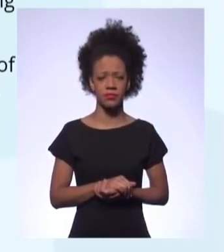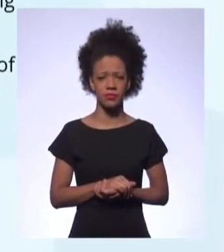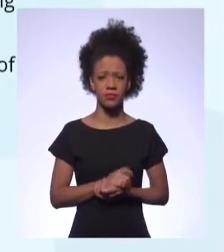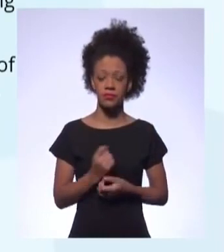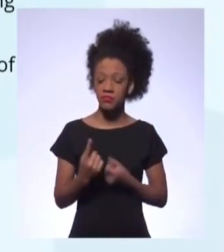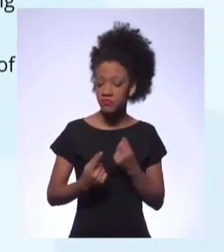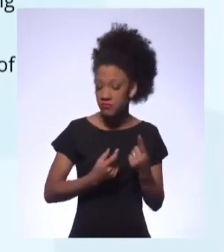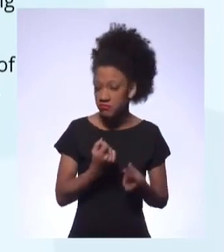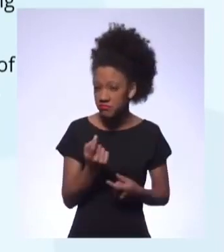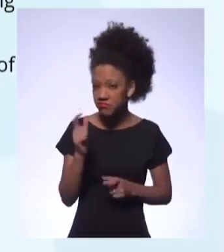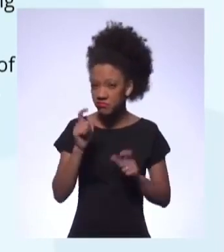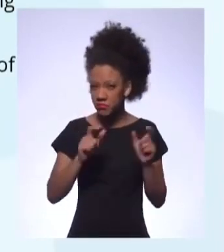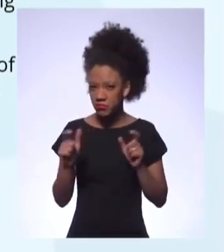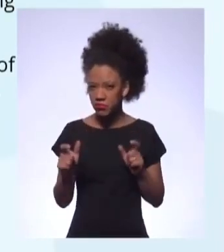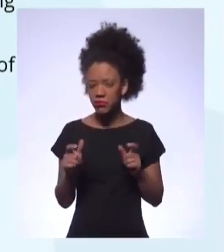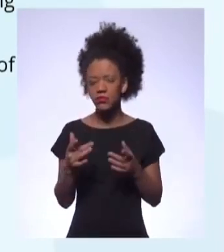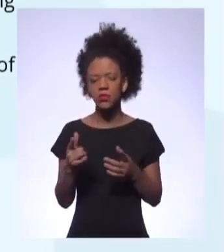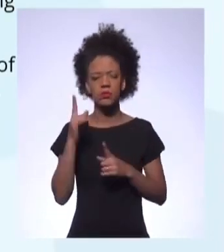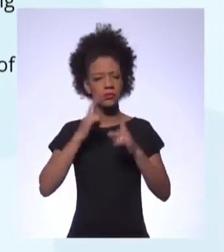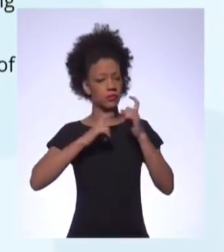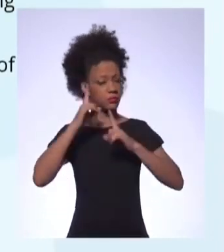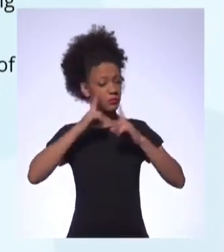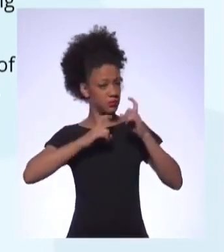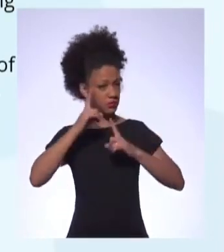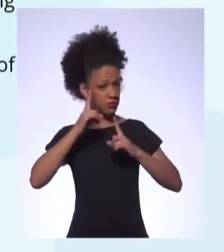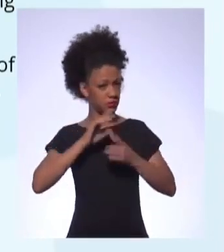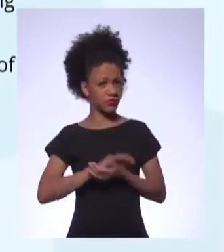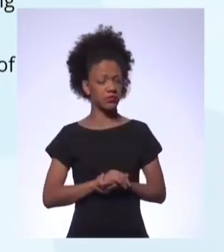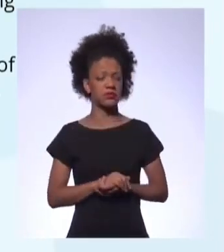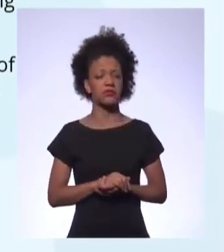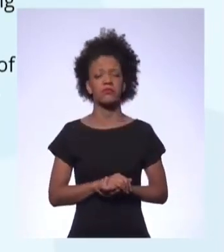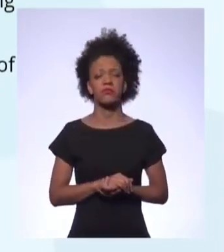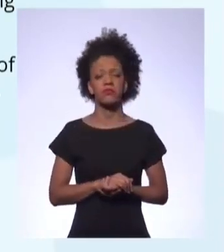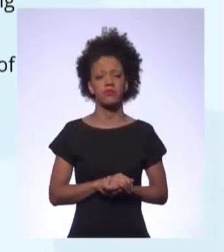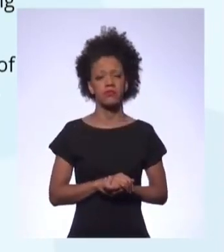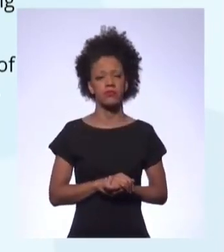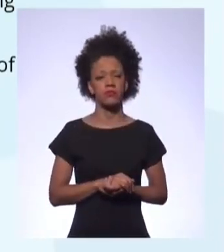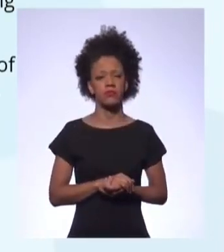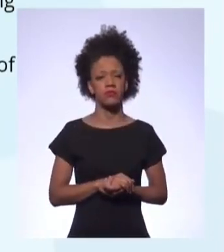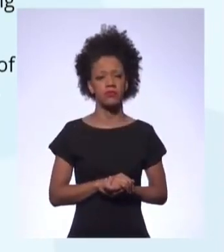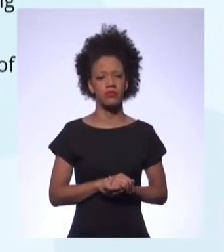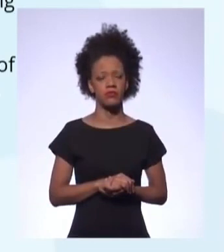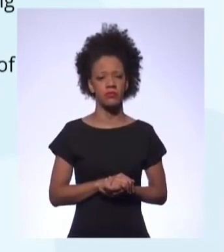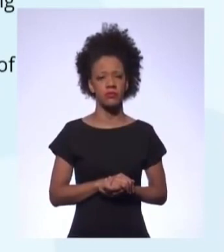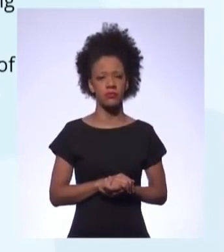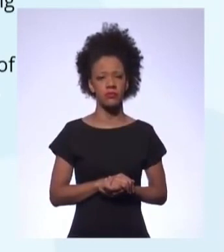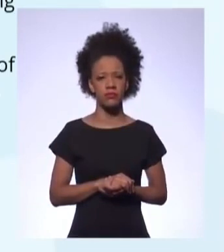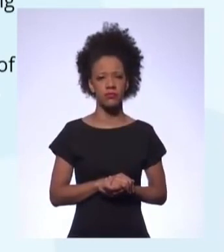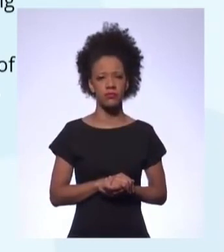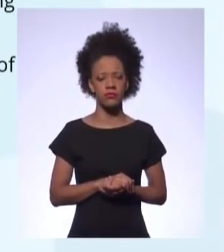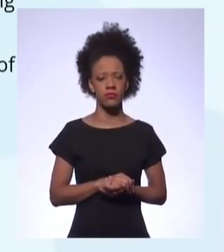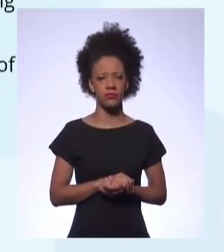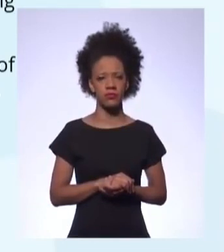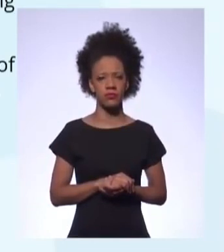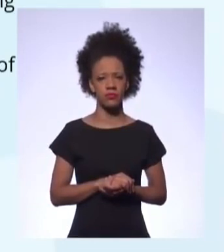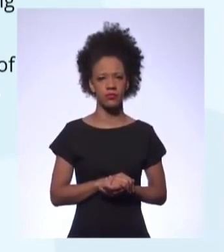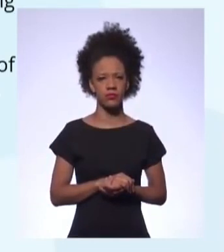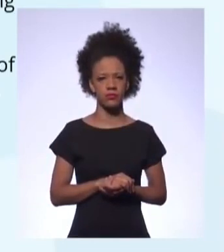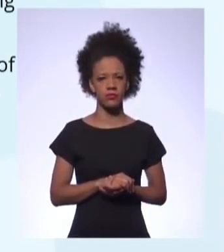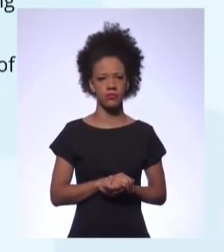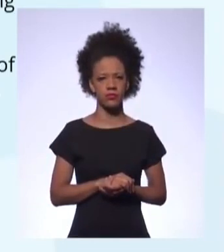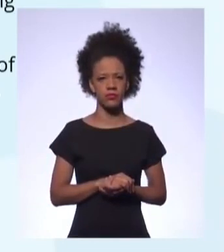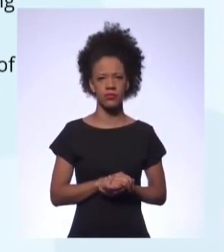algumas pessoas dizem... Aí a gente tem uma expressão, né, Antônio? Spitting image aí. Aí eu não sei se a gente pode traduzir. É